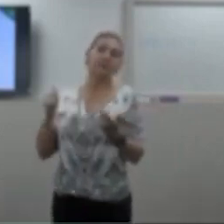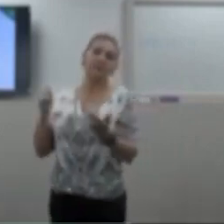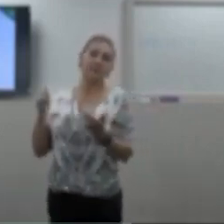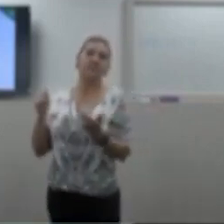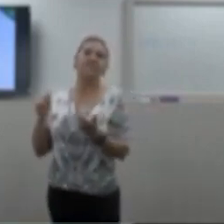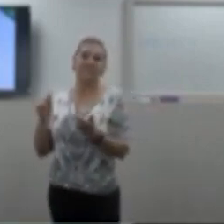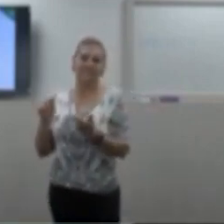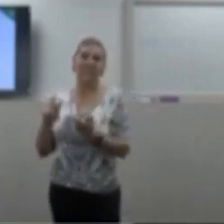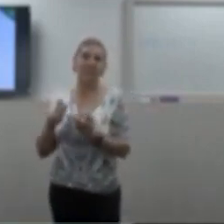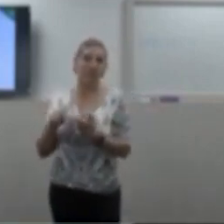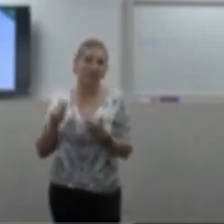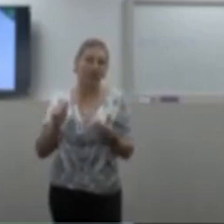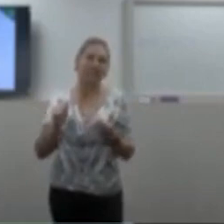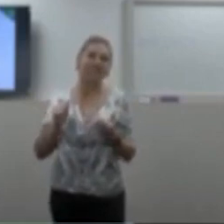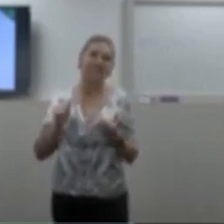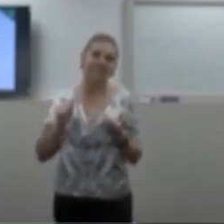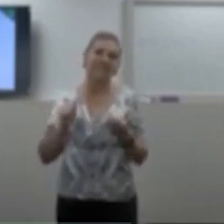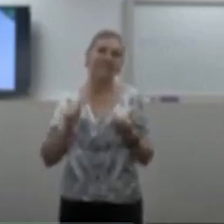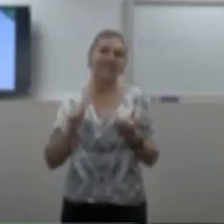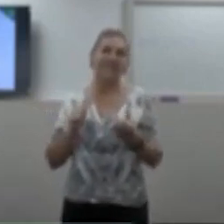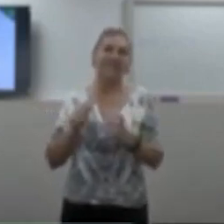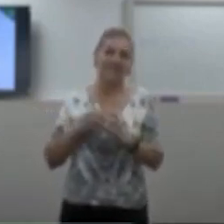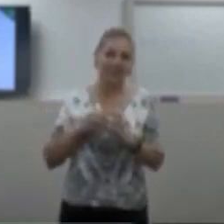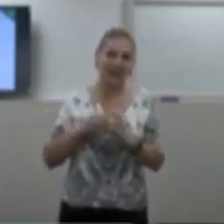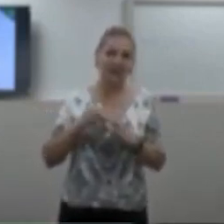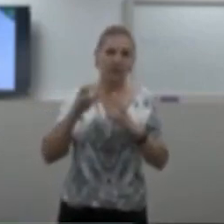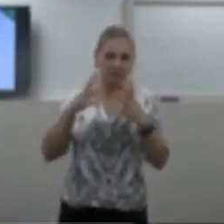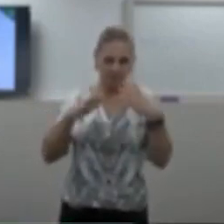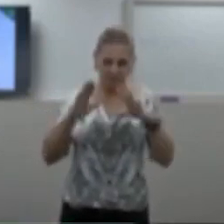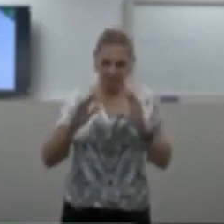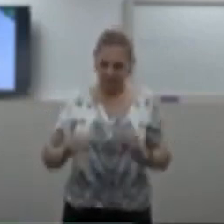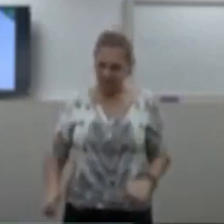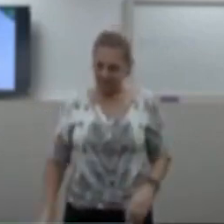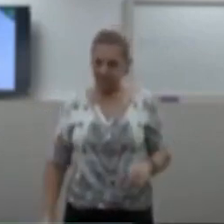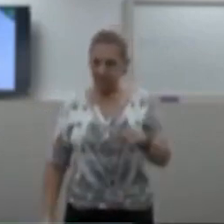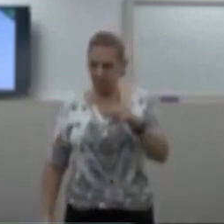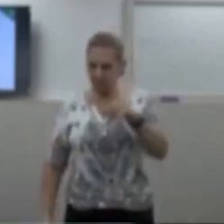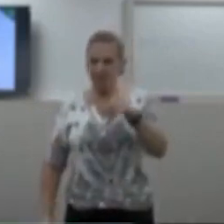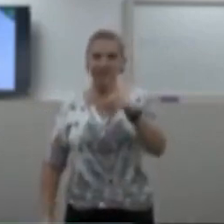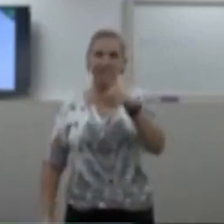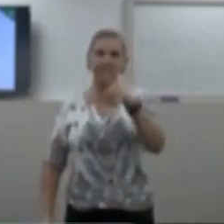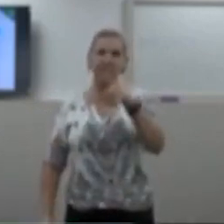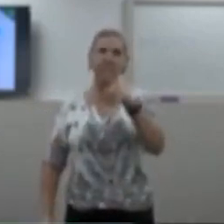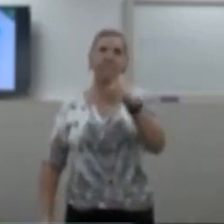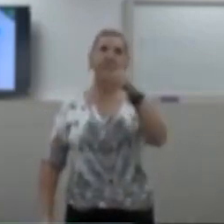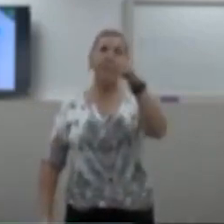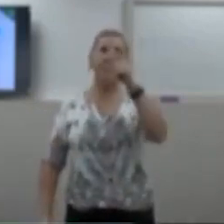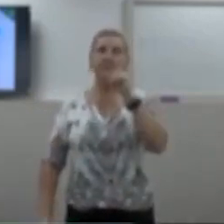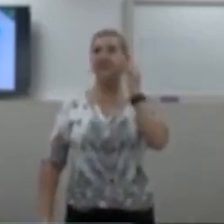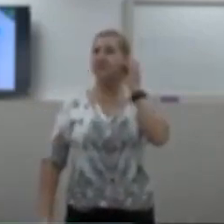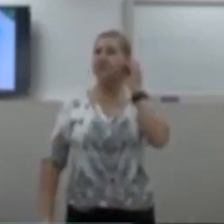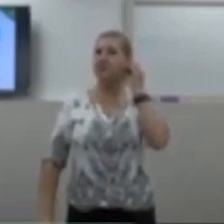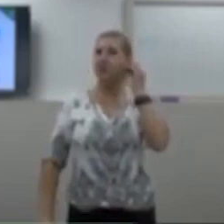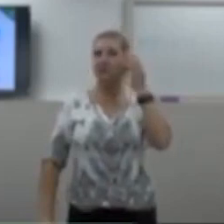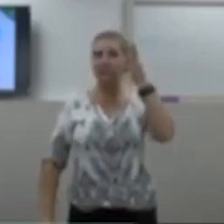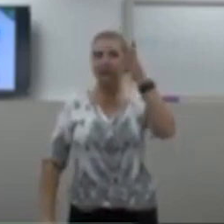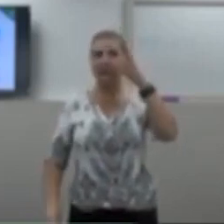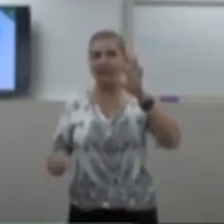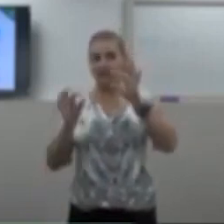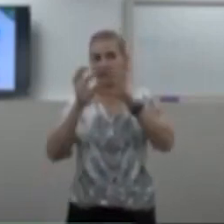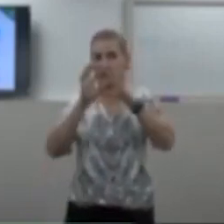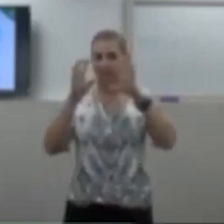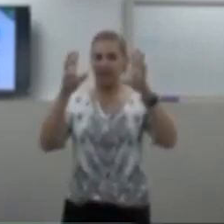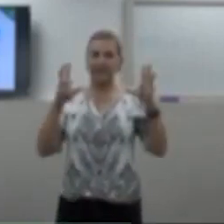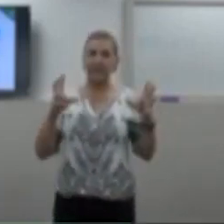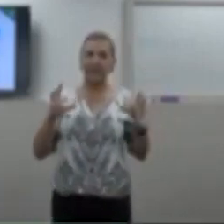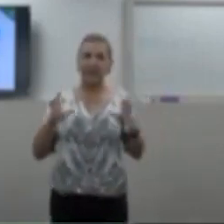de meses, né, de dias, certo? Você faz isso. Então agora você vai fazer essa lista aí, ó. Você